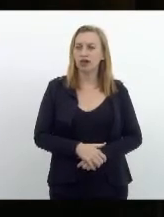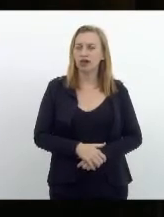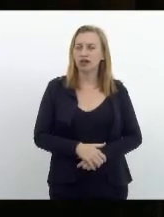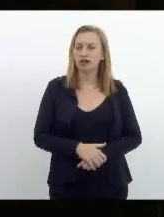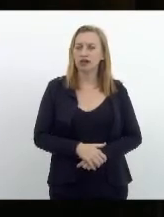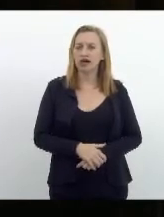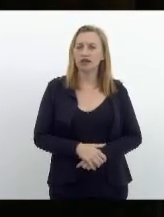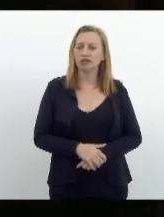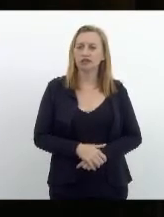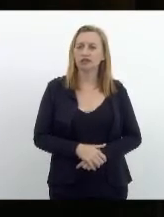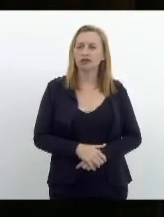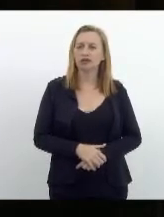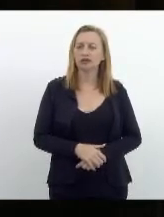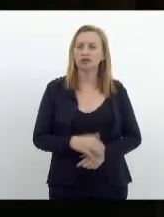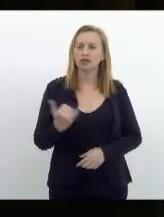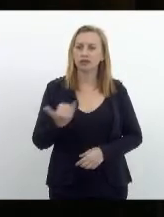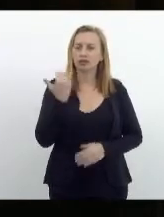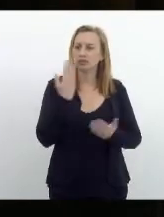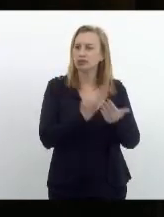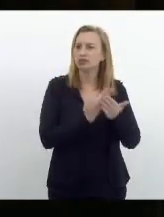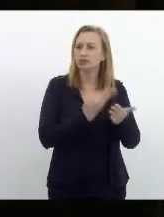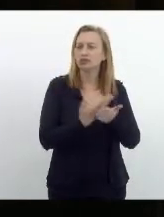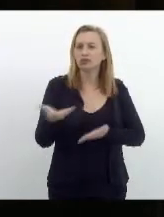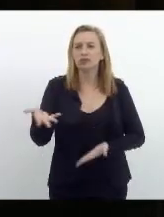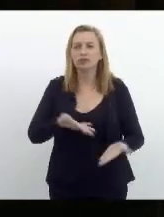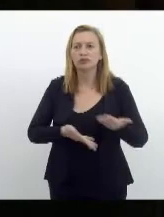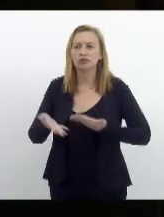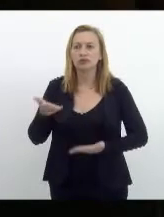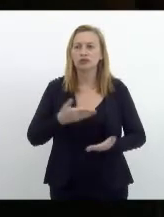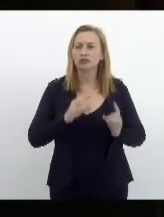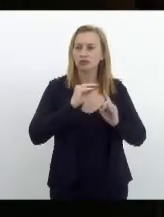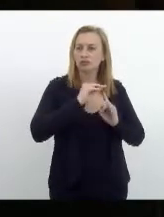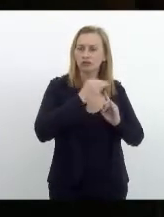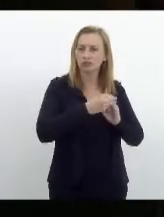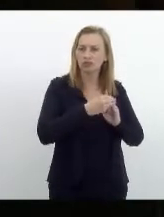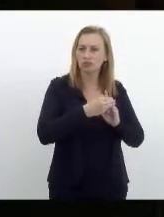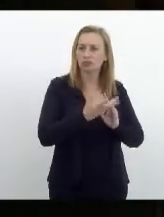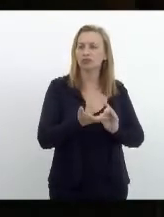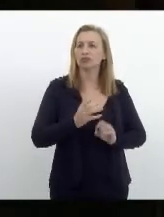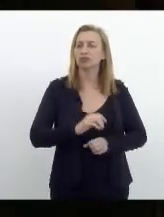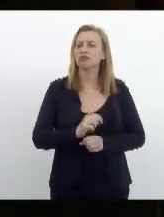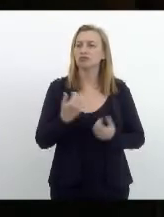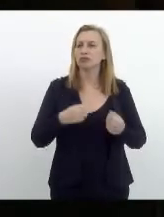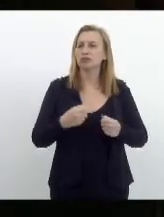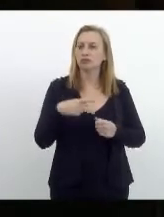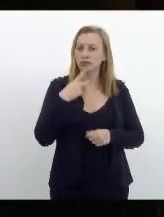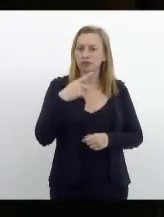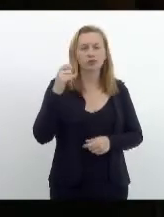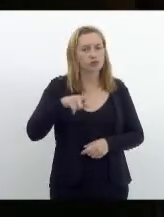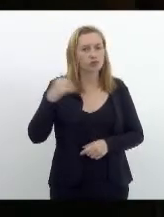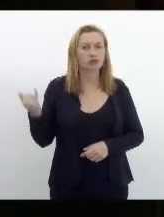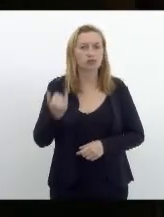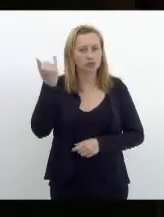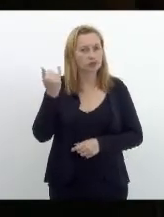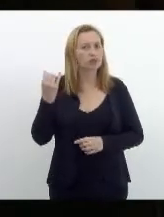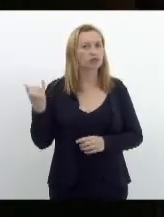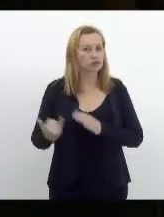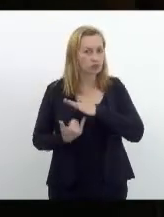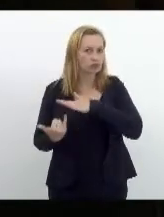vírus. Por exemplo, em parceria com a Fiocruz, que devemos destacar, é uma importante